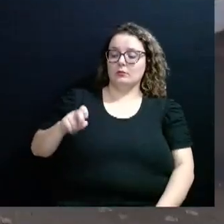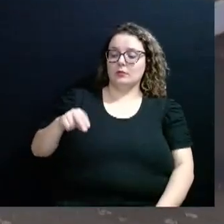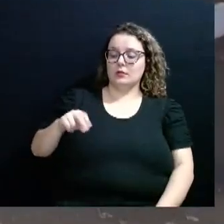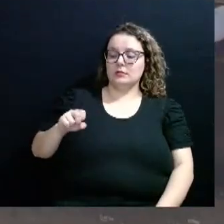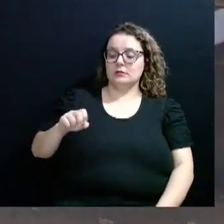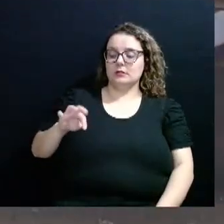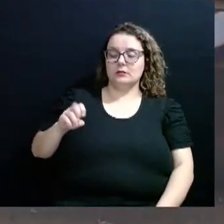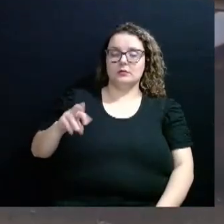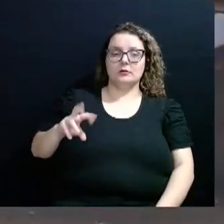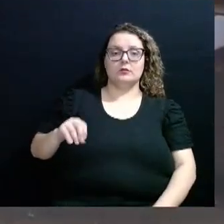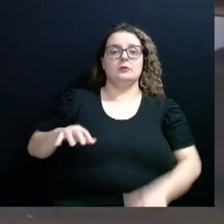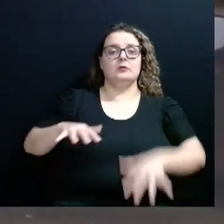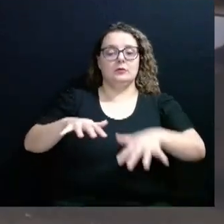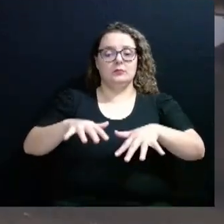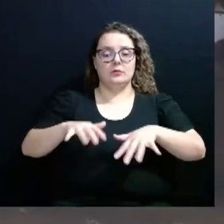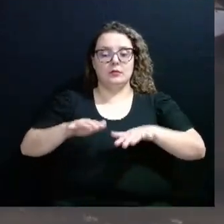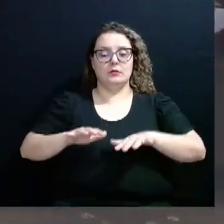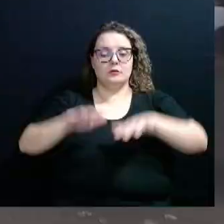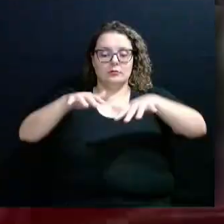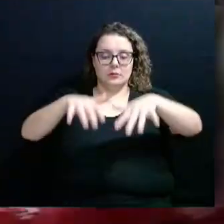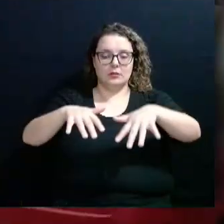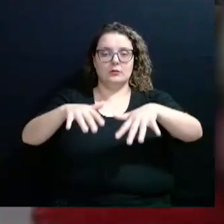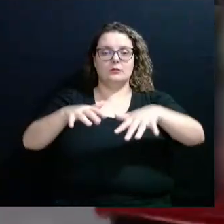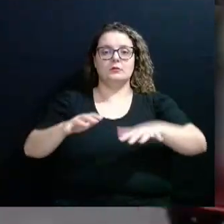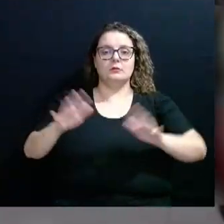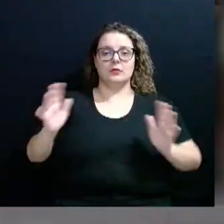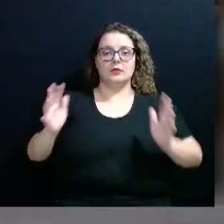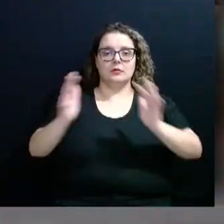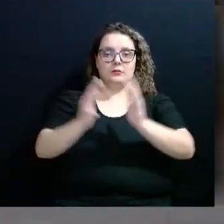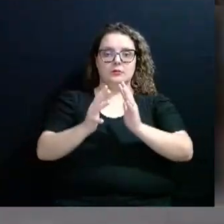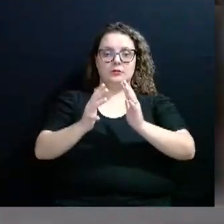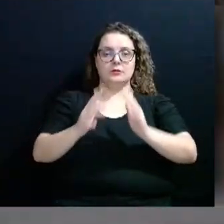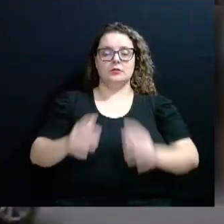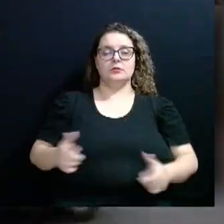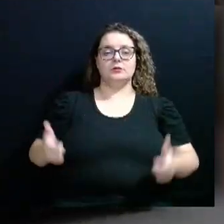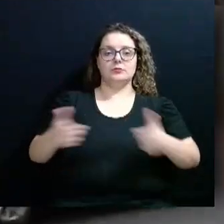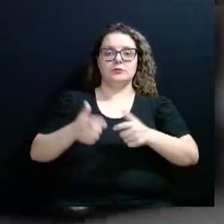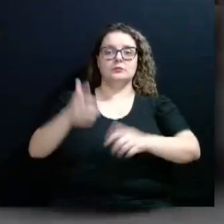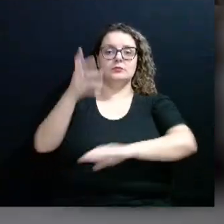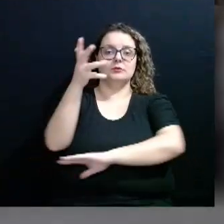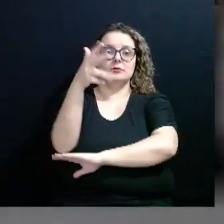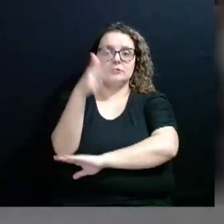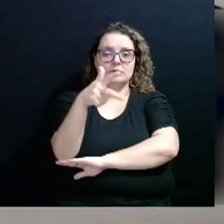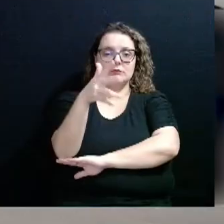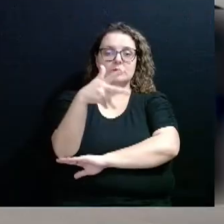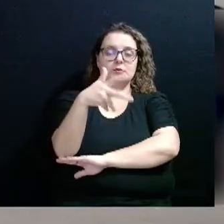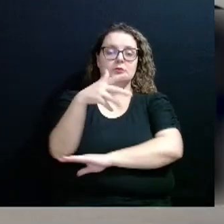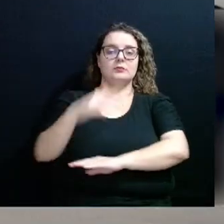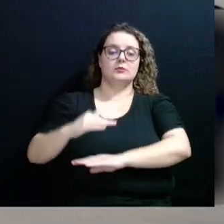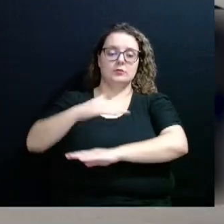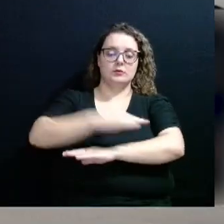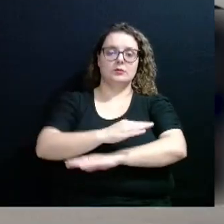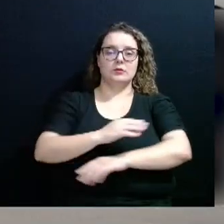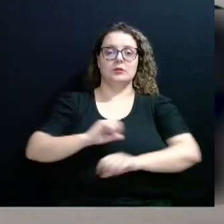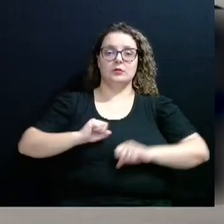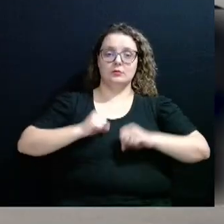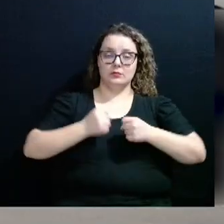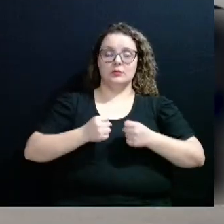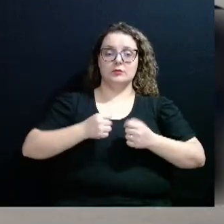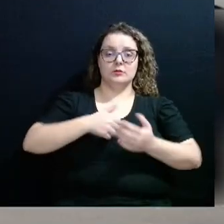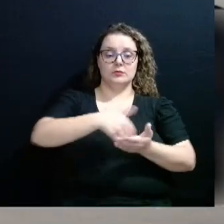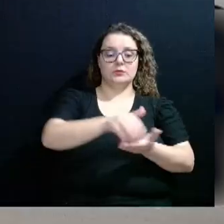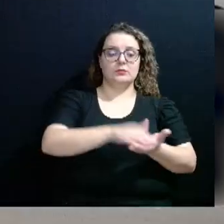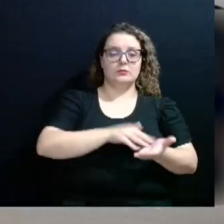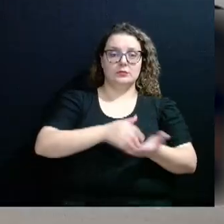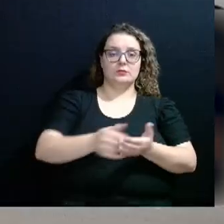faixas elevadas para a travessia de pedestres, redutores de velocidade, reforço na sinalização e instalação de semáforos